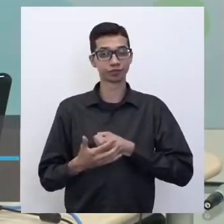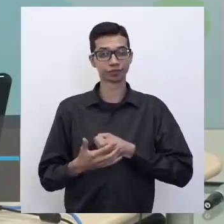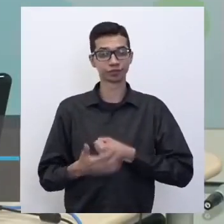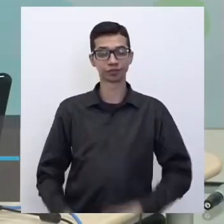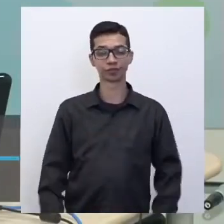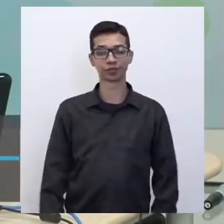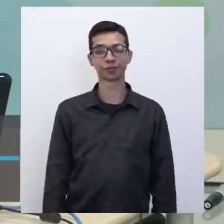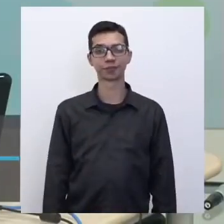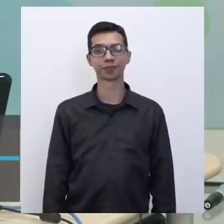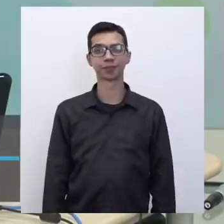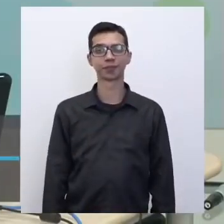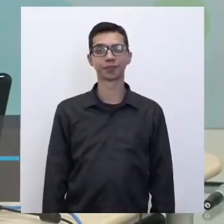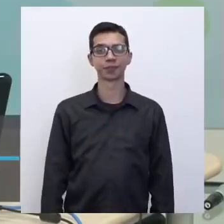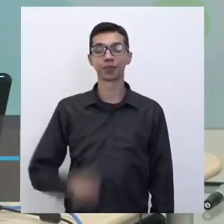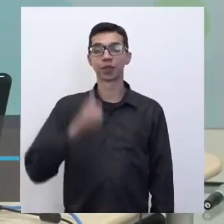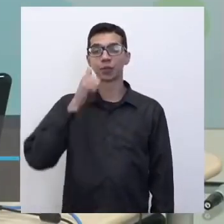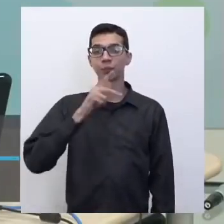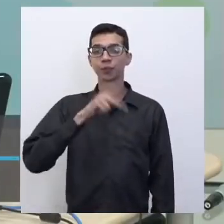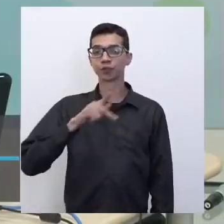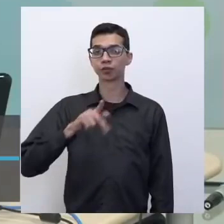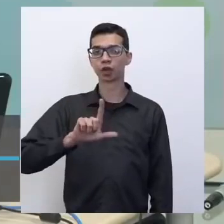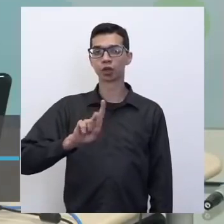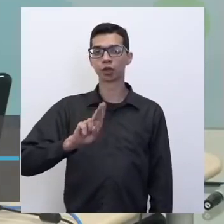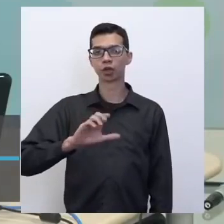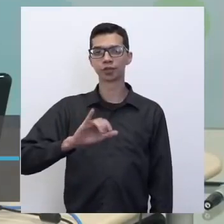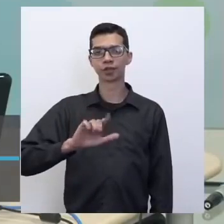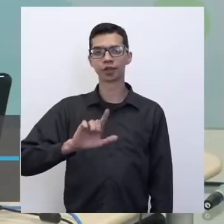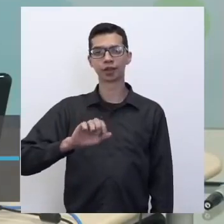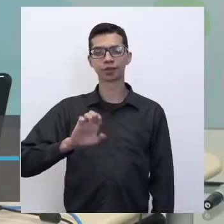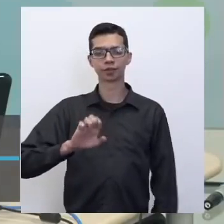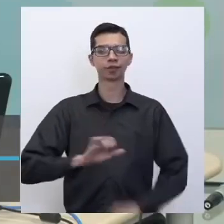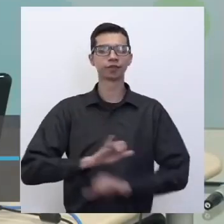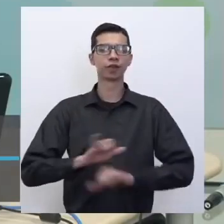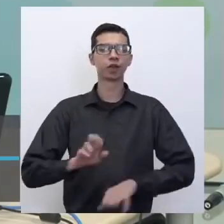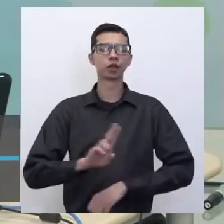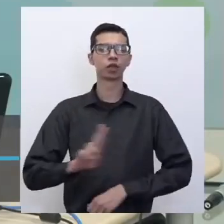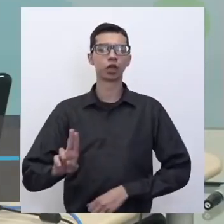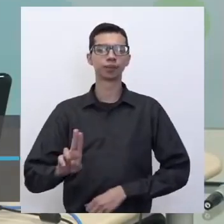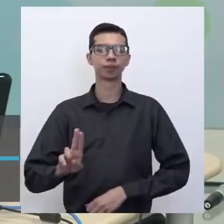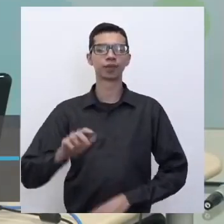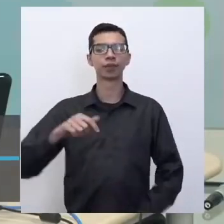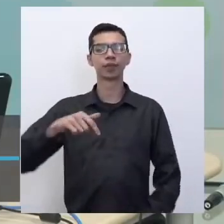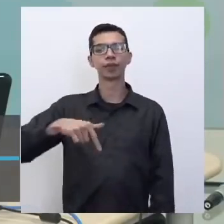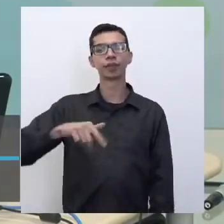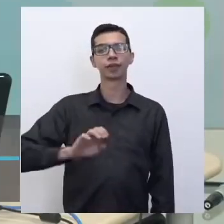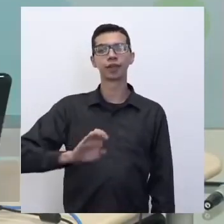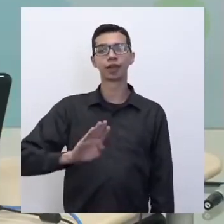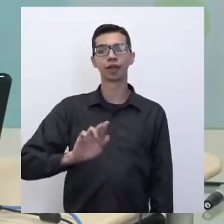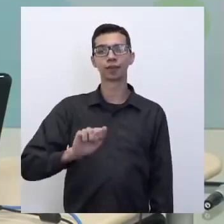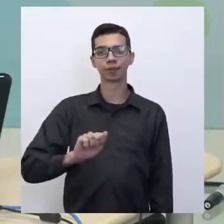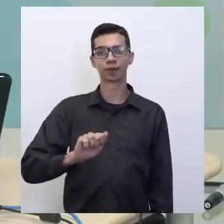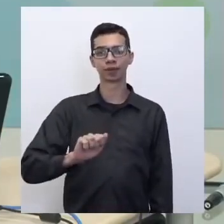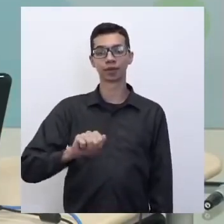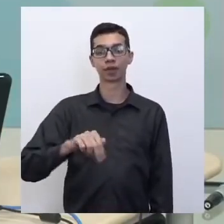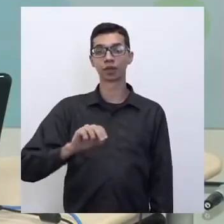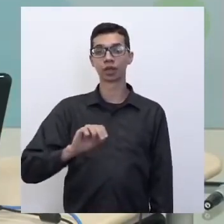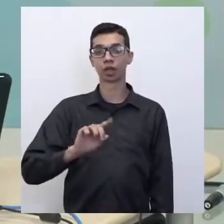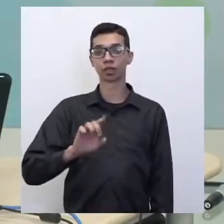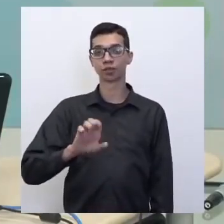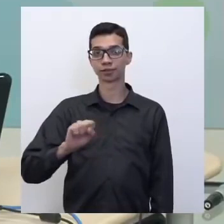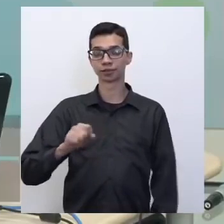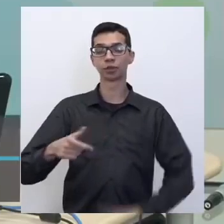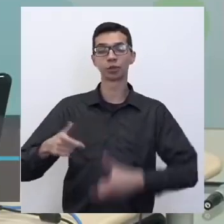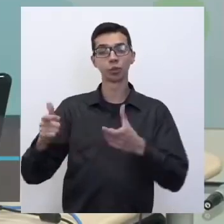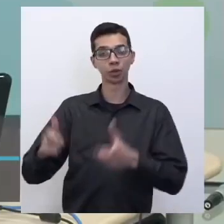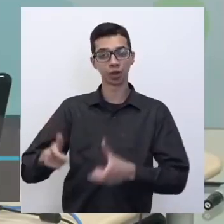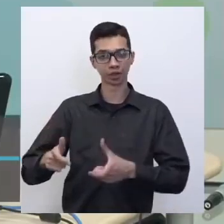A professora Lucilene cita o Quebra-Nozes na Academia Corpo e Companhia de Presidente Venceslau. Muito obrigada,